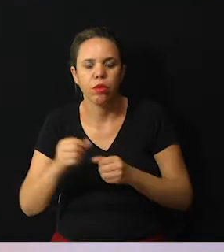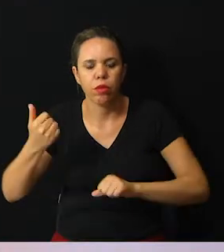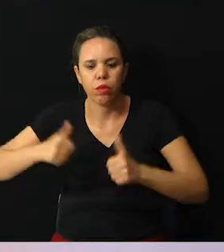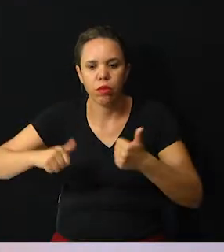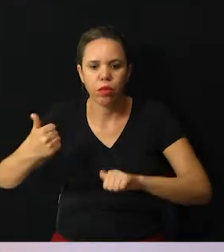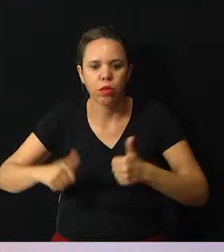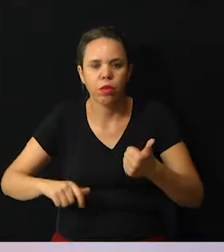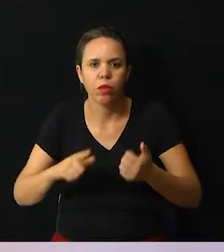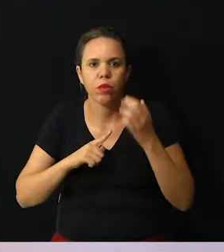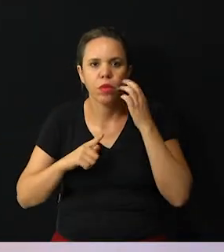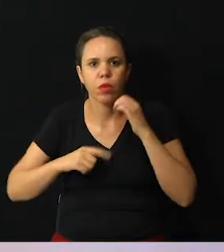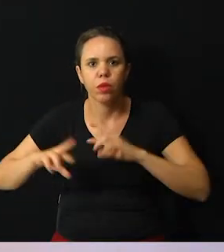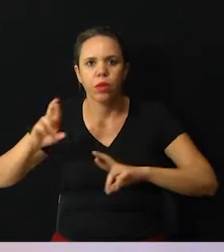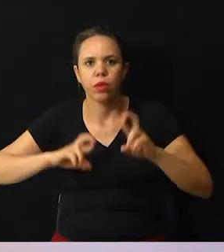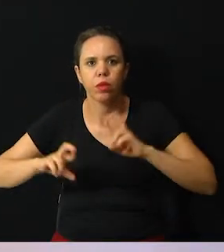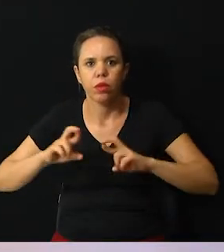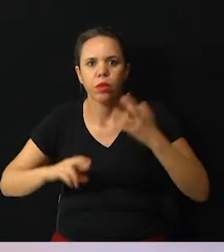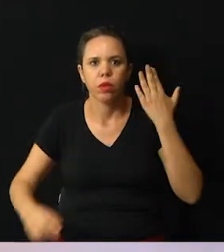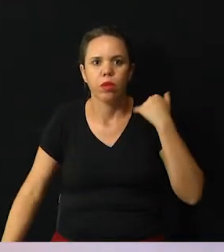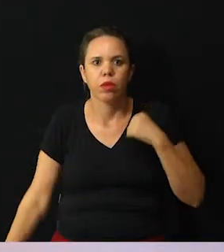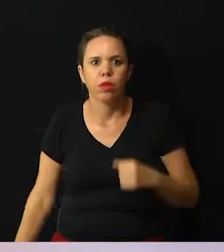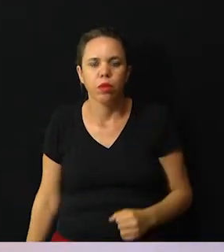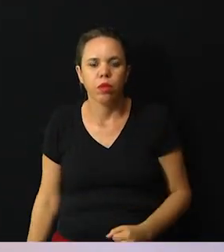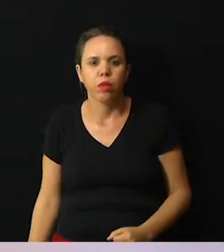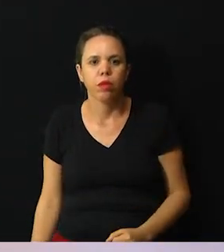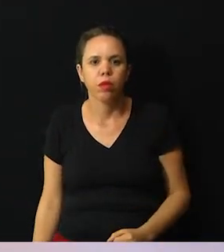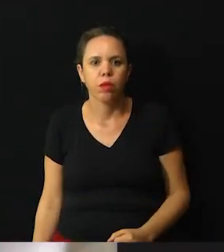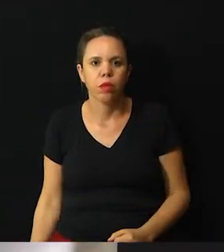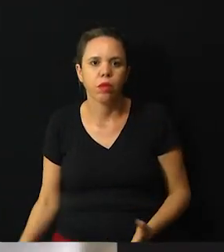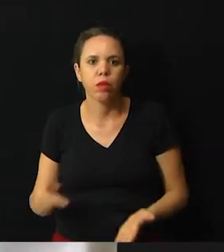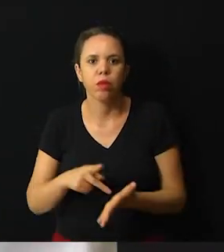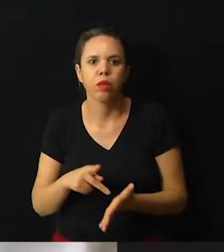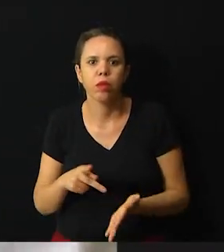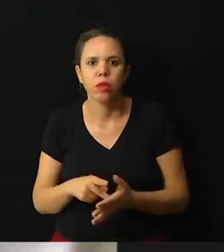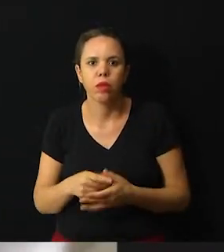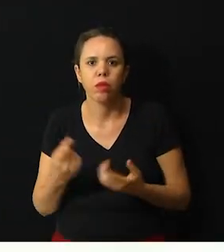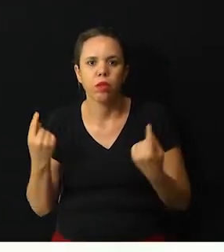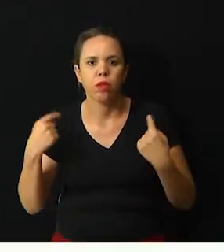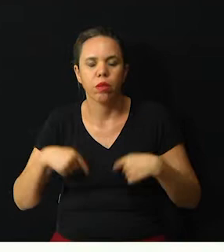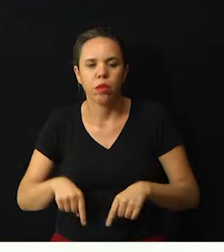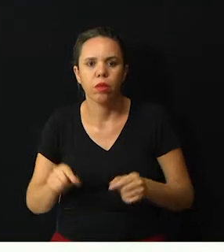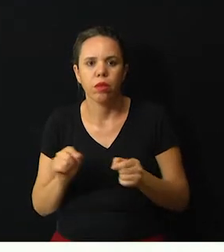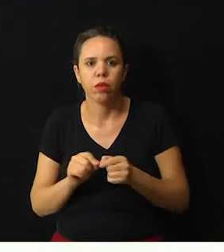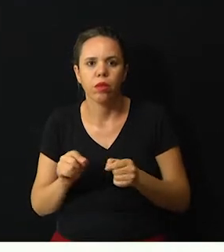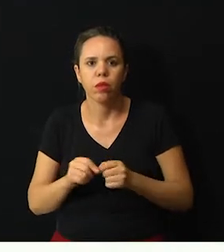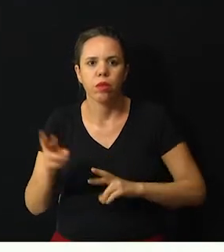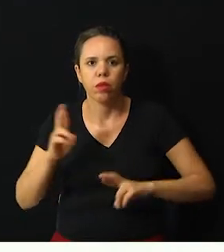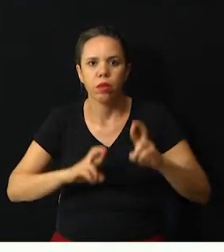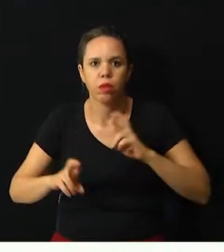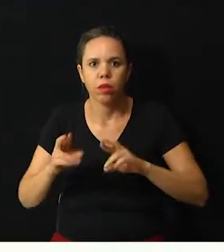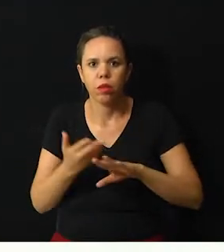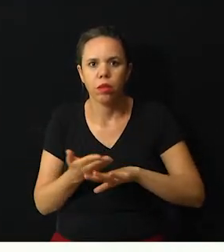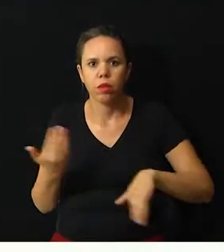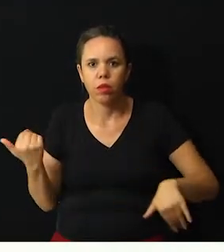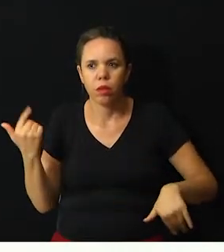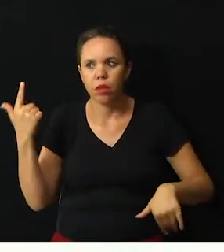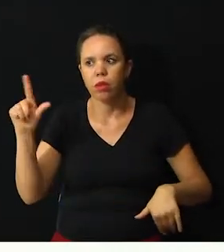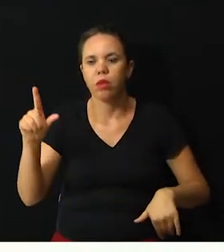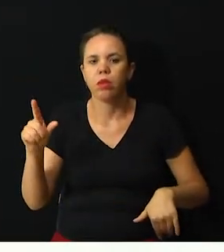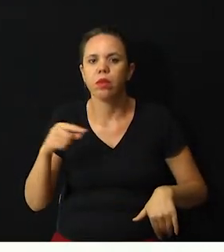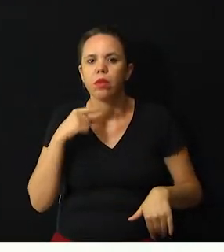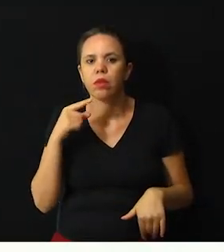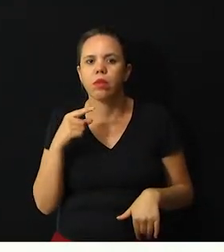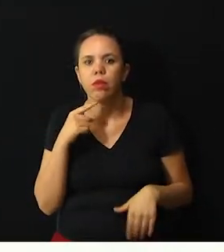feito o diagnóstico? Existe exame para saber? Na verdade, a gente acaba fazendo exame para afastar